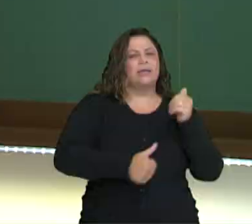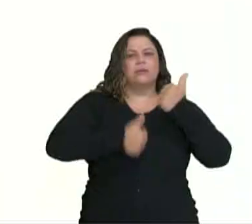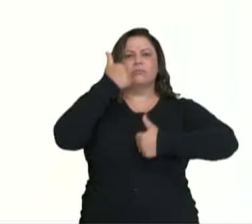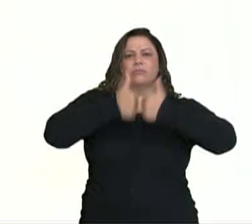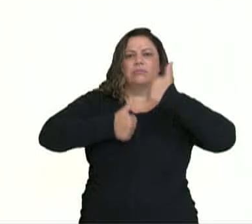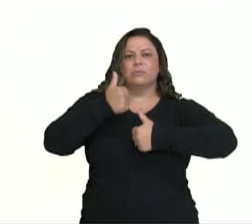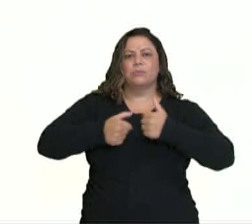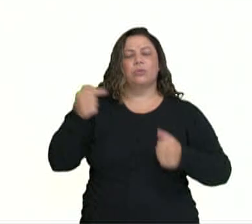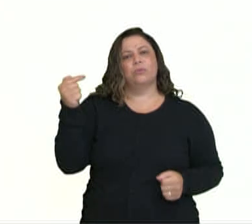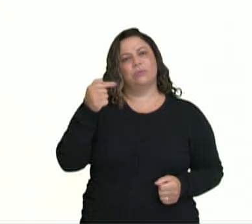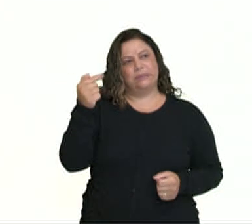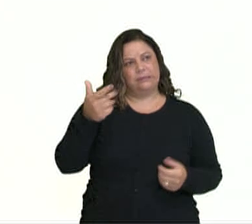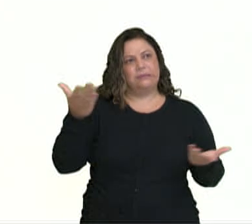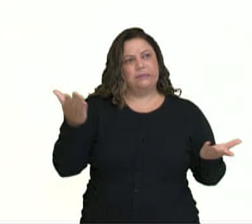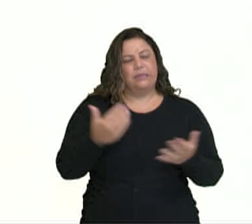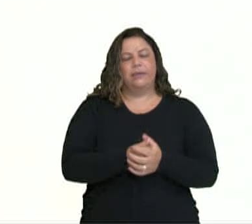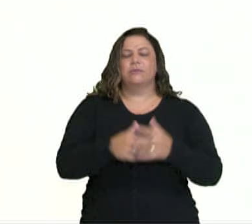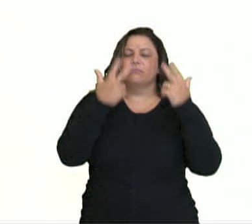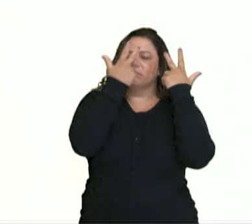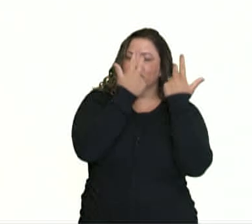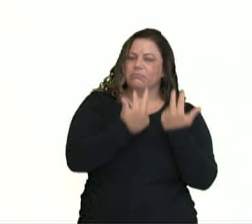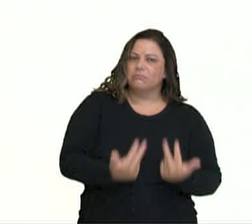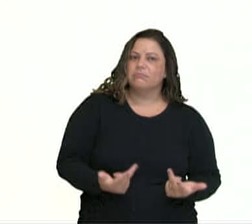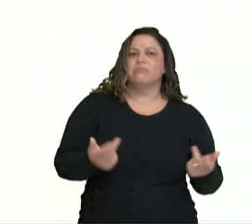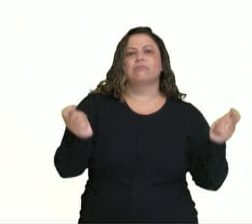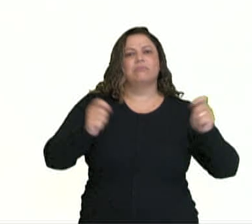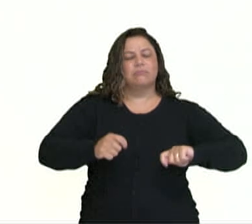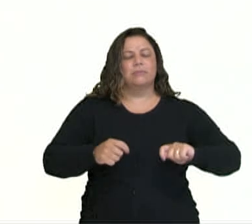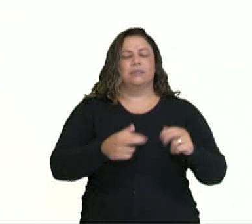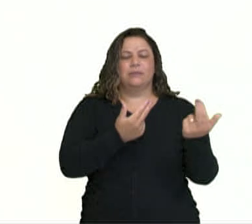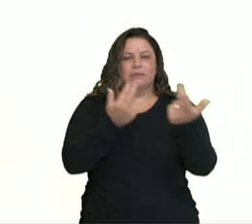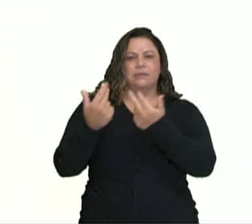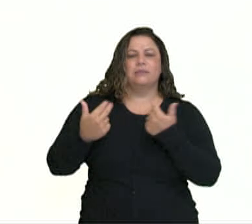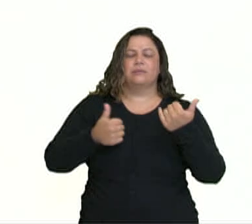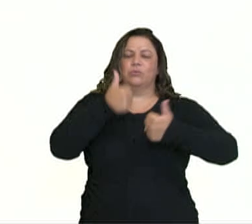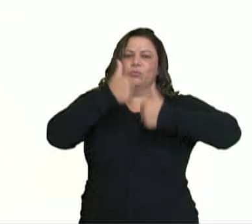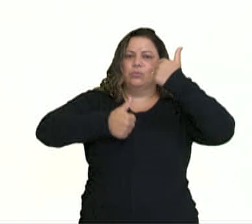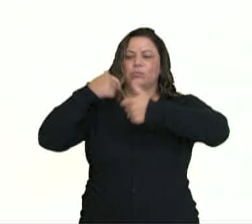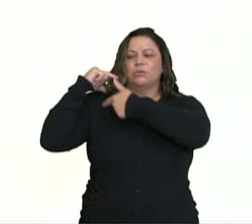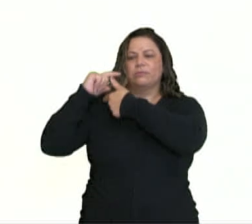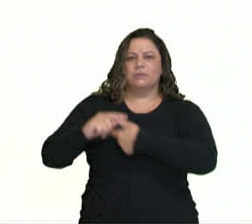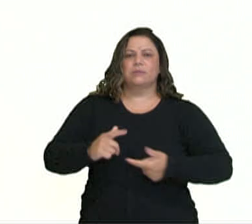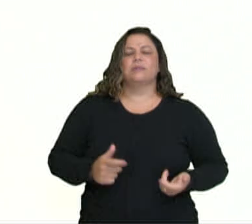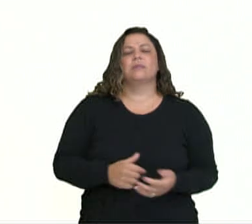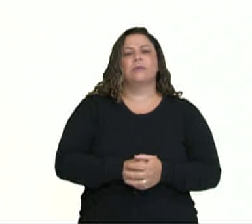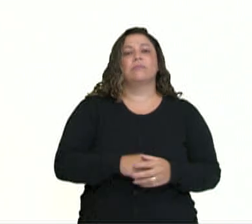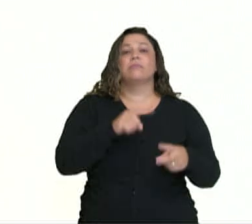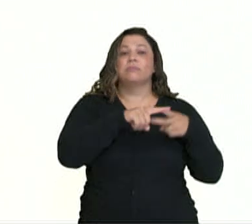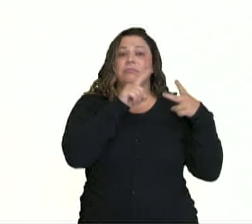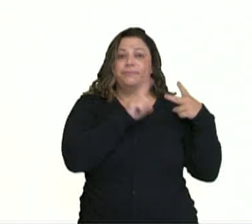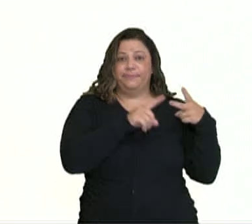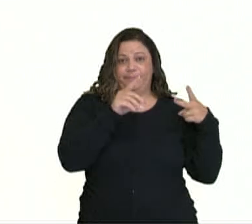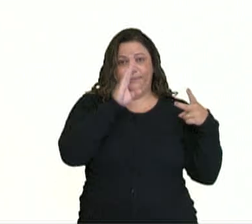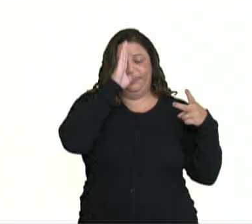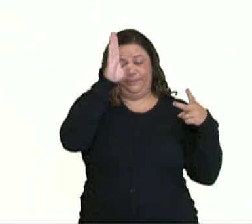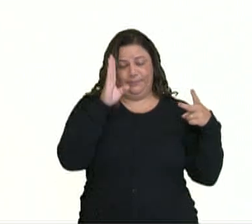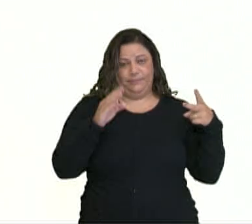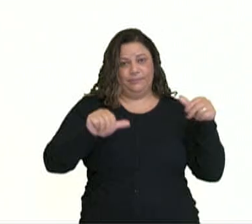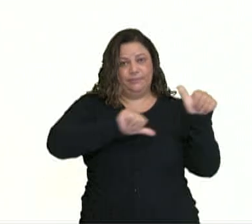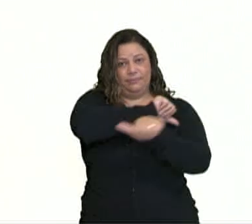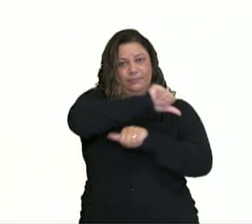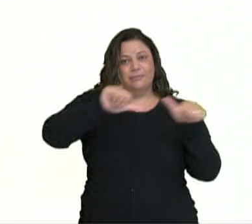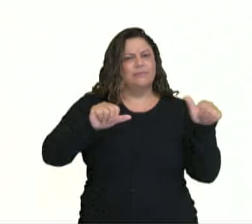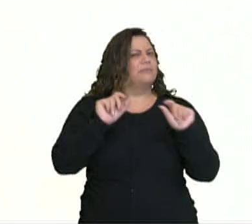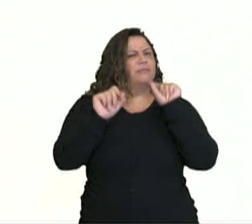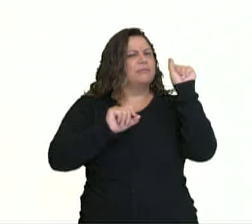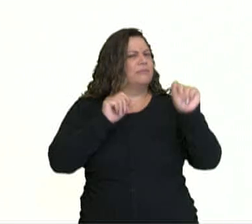são praticamente as mesmas do futebol convencional. Existem 2 principais alterações. Quais